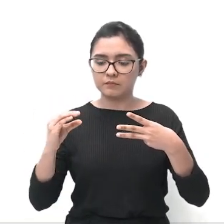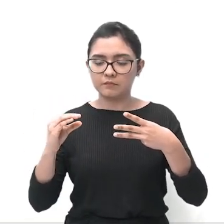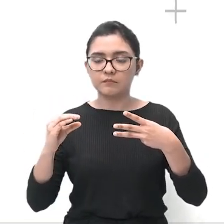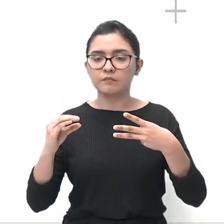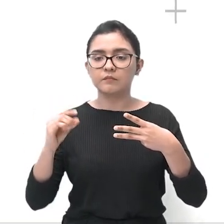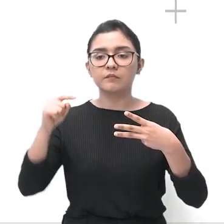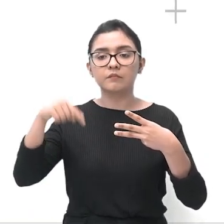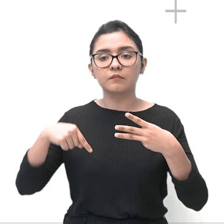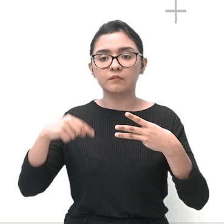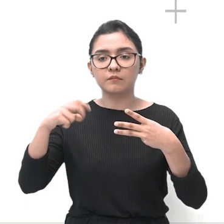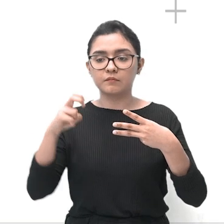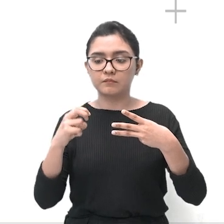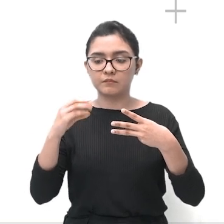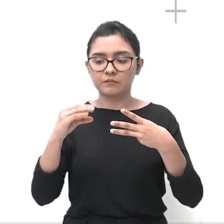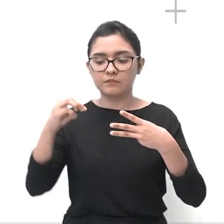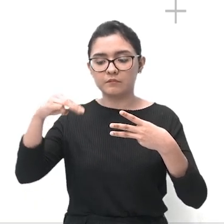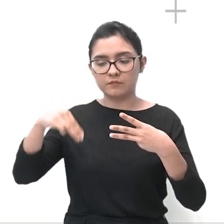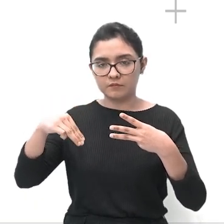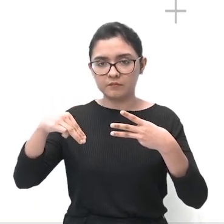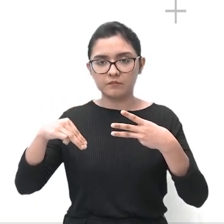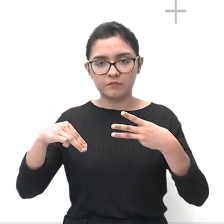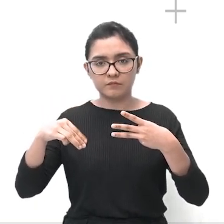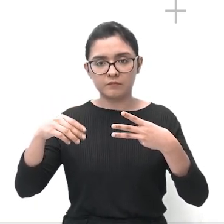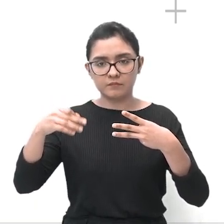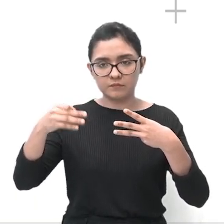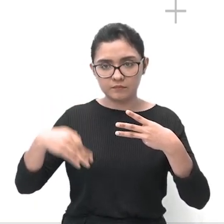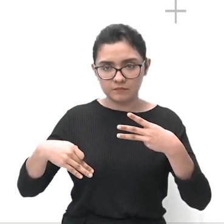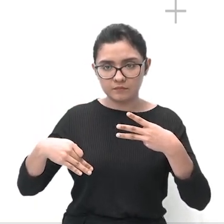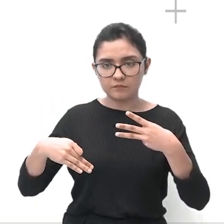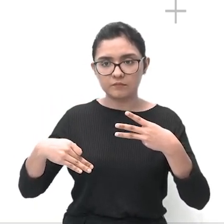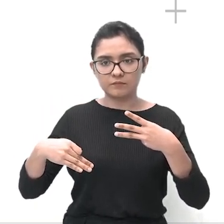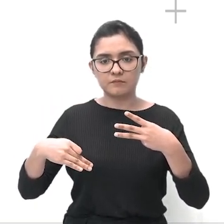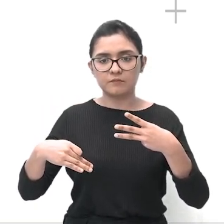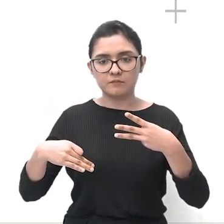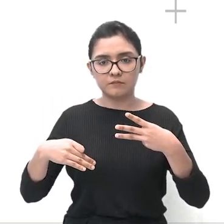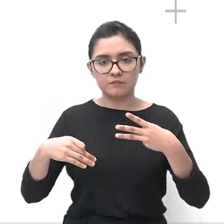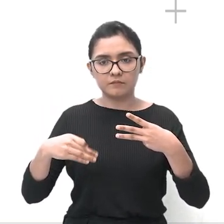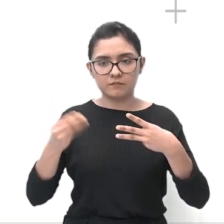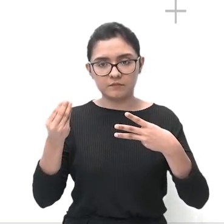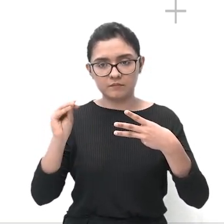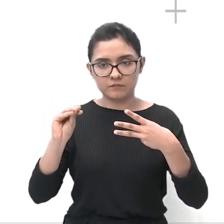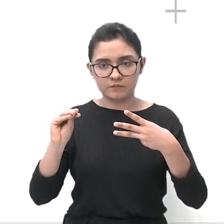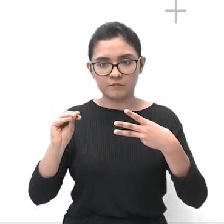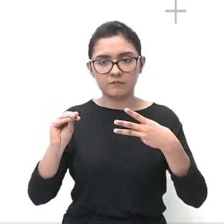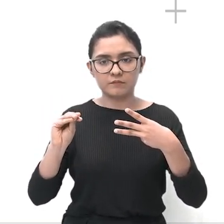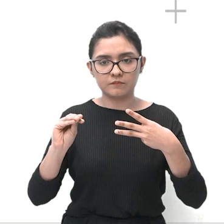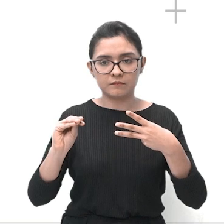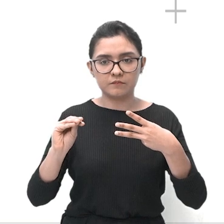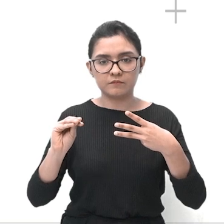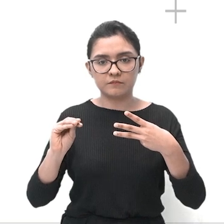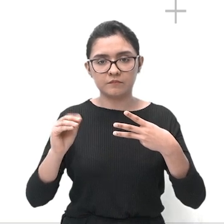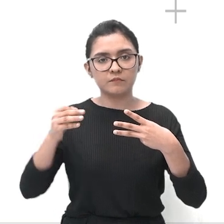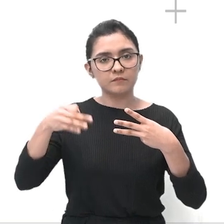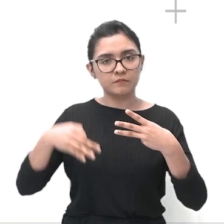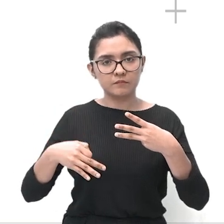mede 5 centímetros. Então vamos botar aqui 5 centímetros.